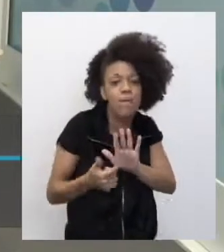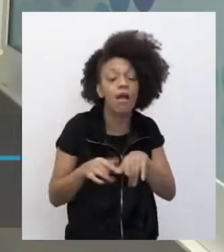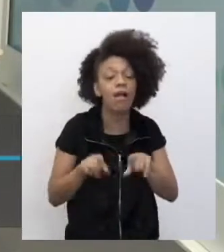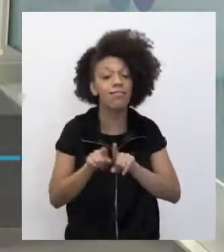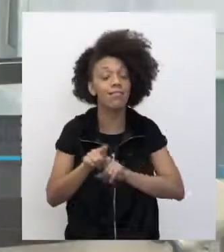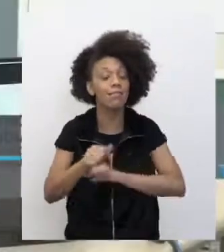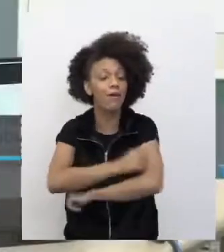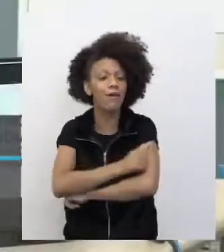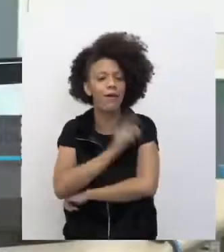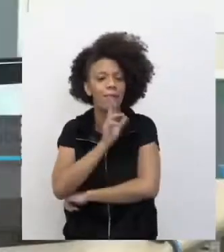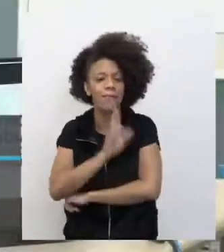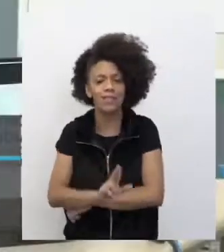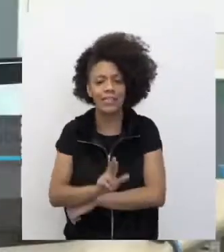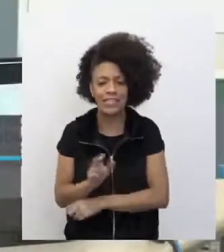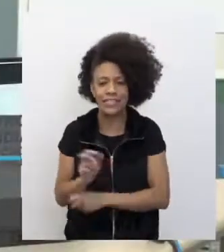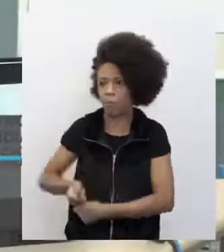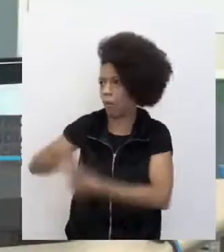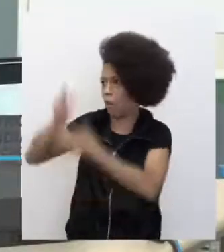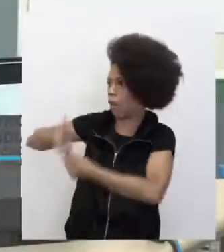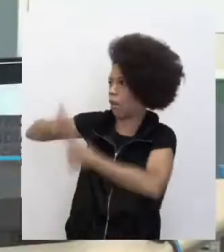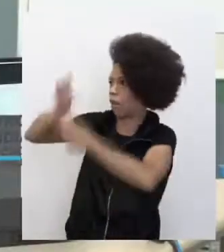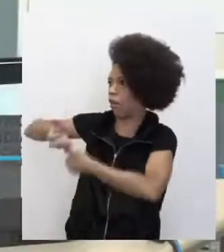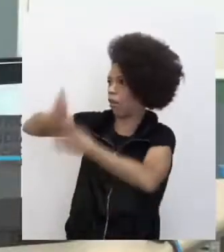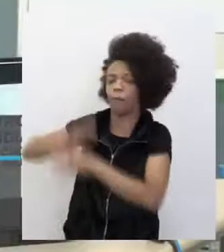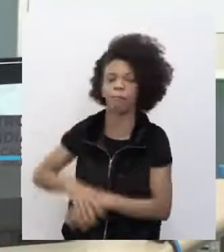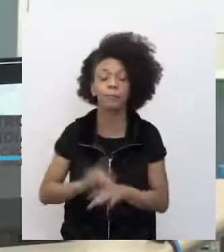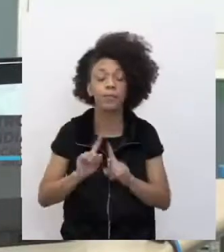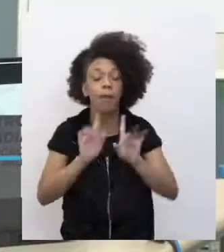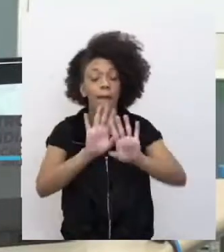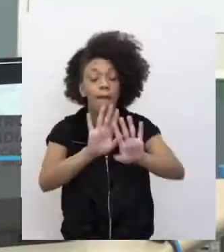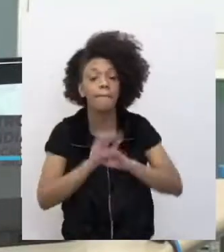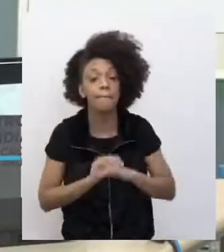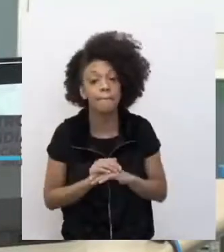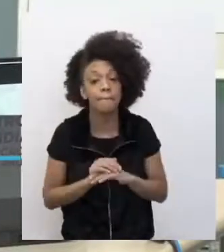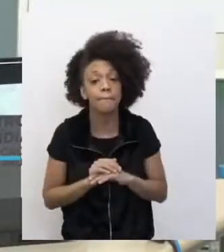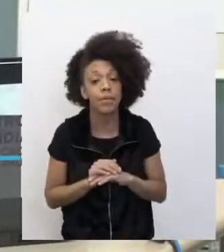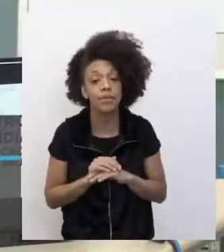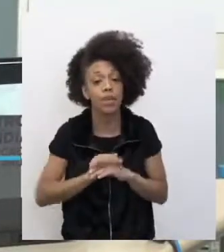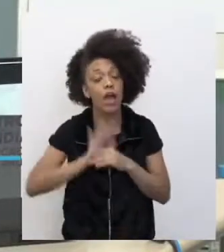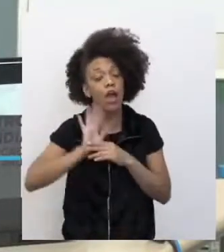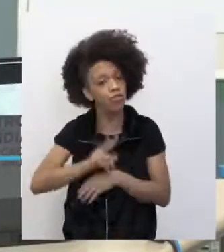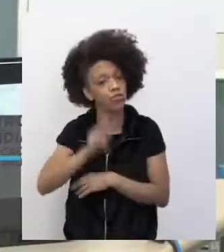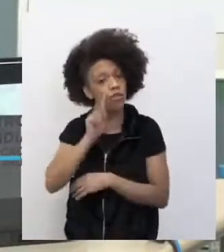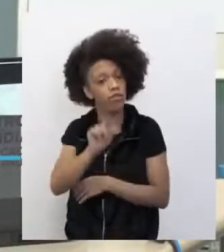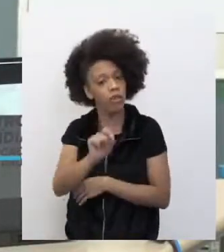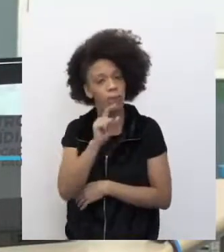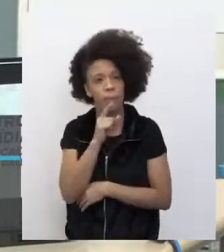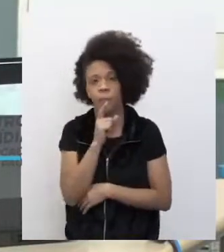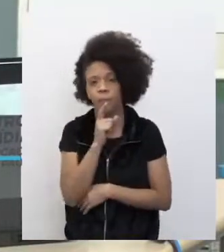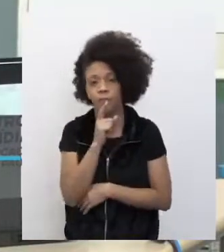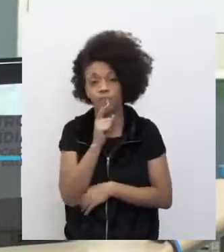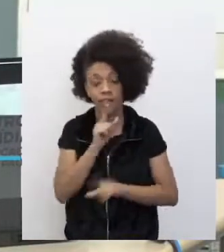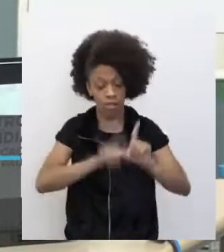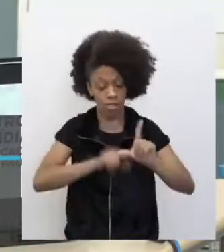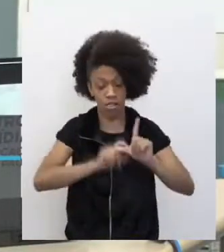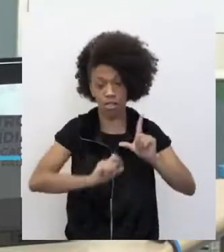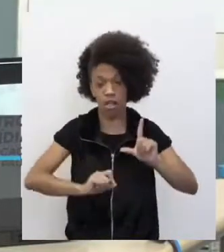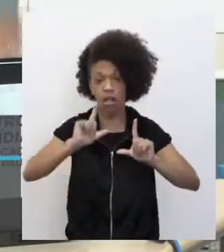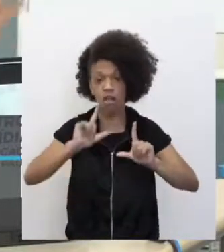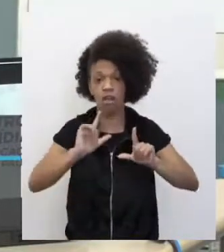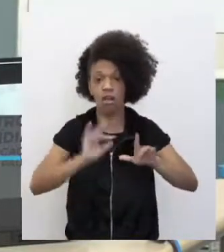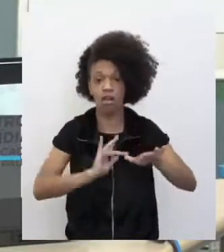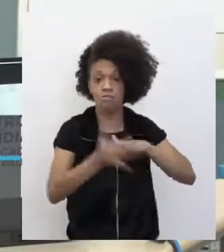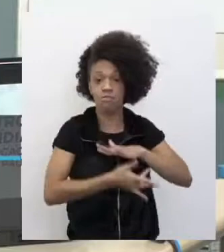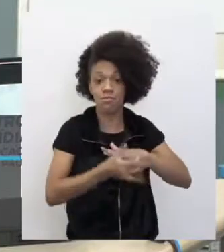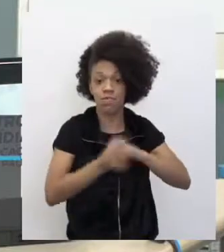aqui que respondeu que eu não consigo parar, ele está correndo aqui. Mas tem um aluno que falou o que eu já vi muito, que a letra maiúscula na rede social é